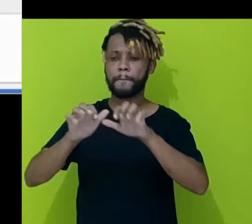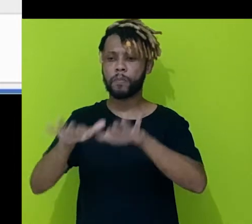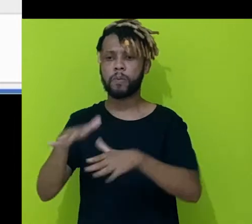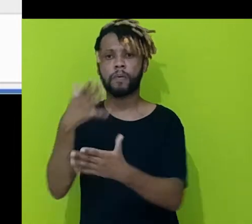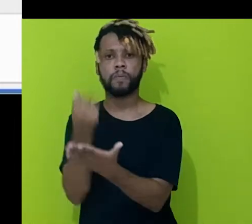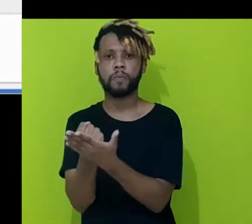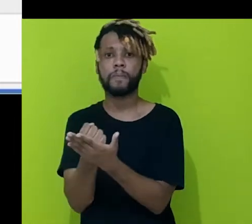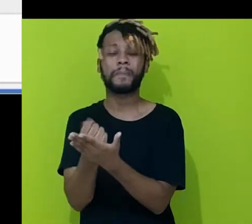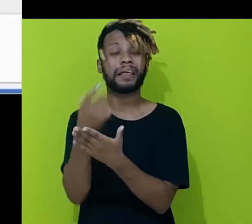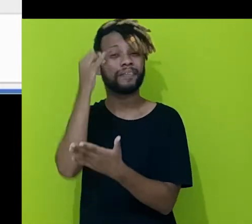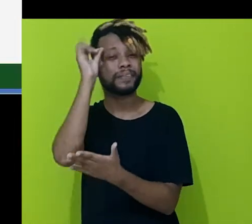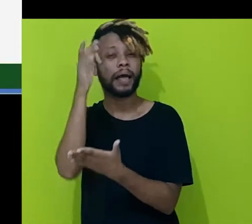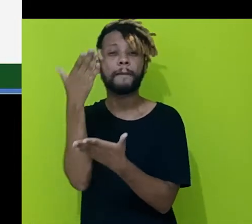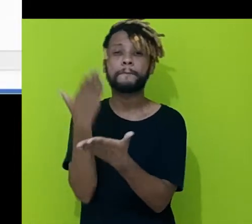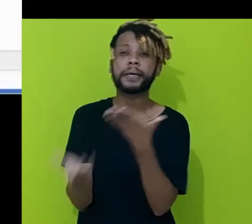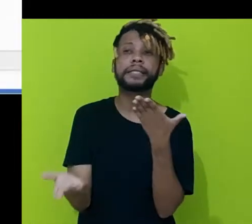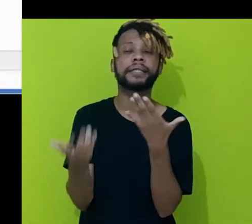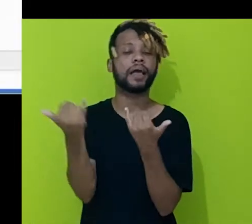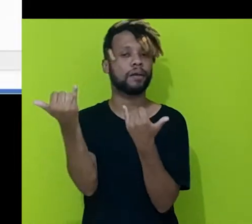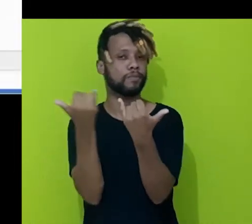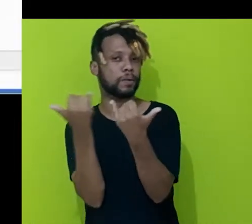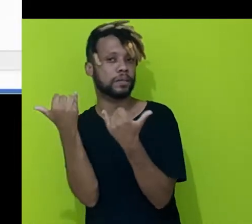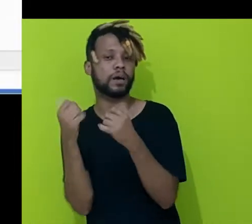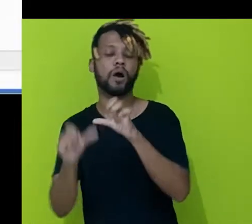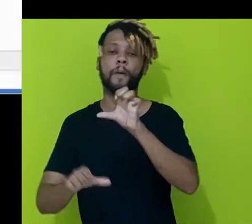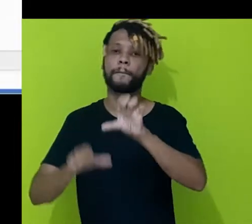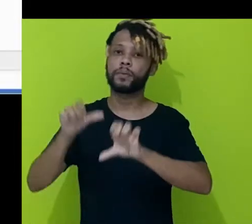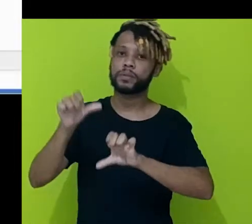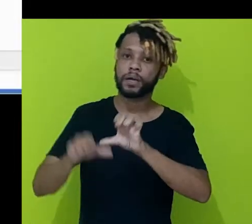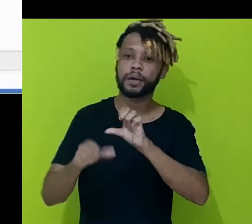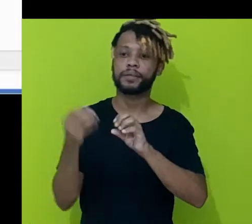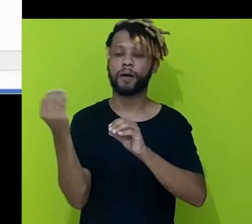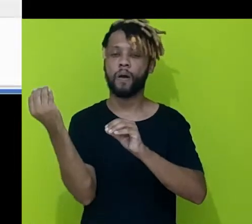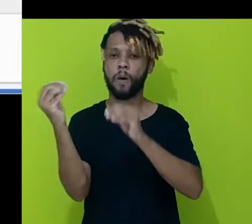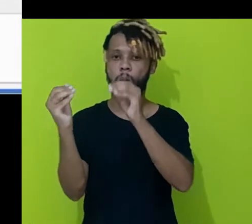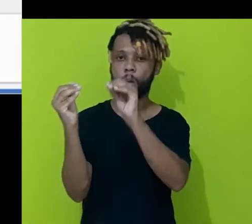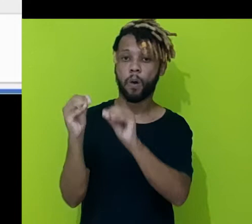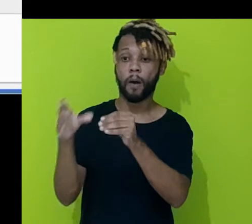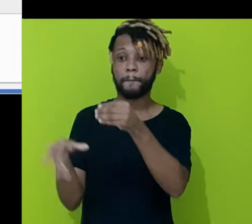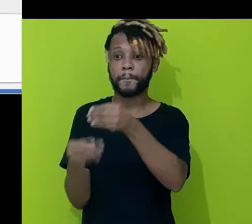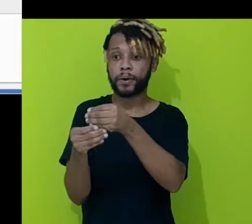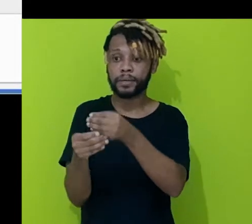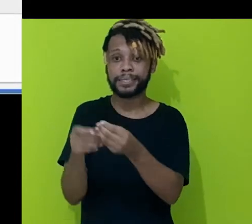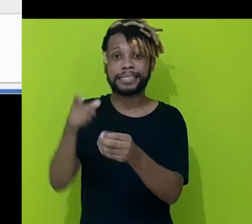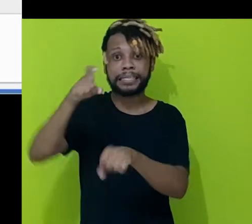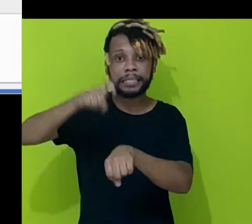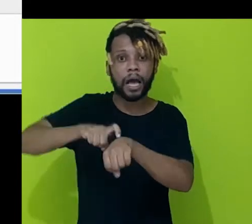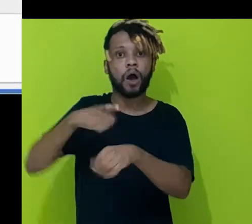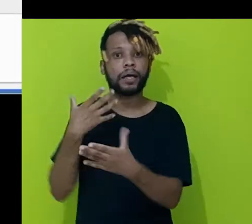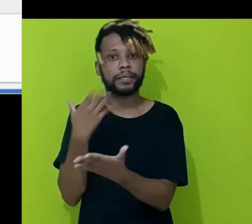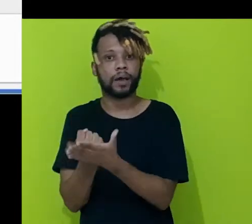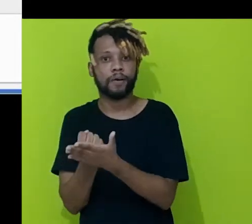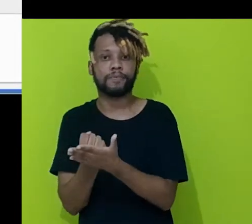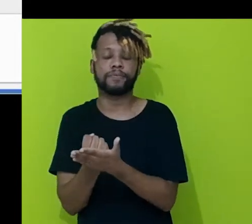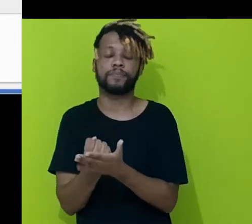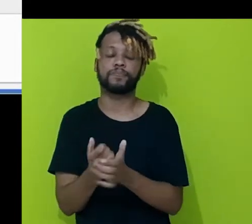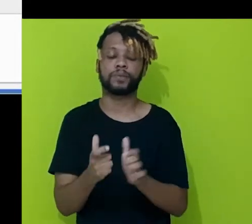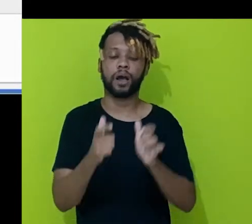qualquer alteração, qualquer letrinha que você coloque a mais, salve imediatamente. Local de realização.